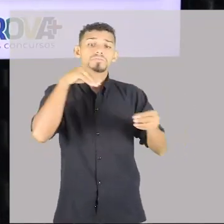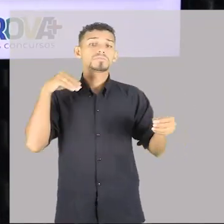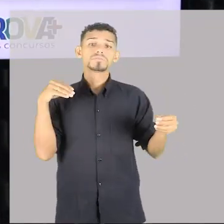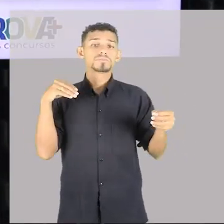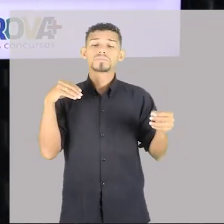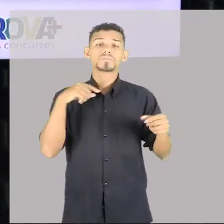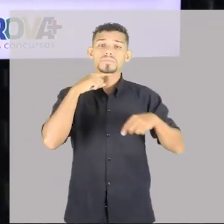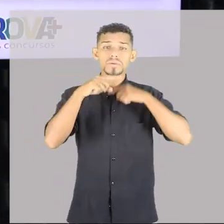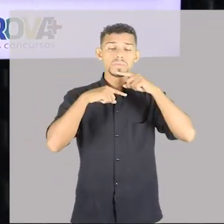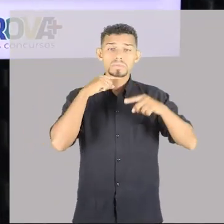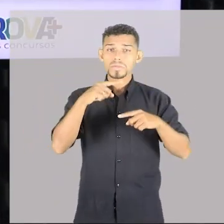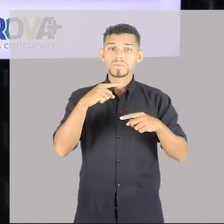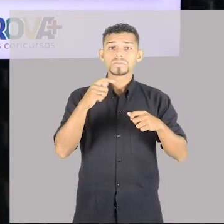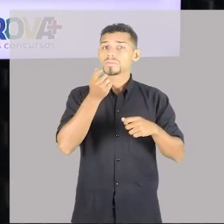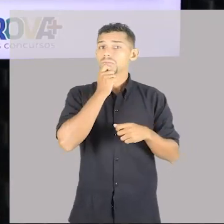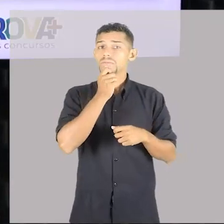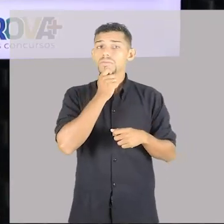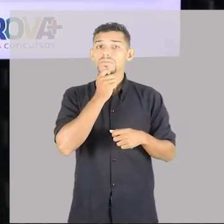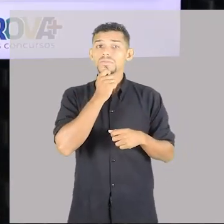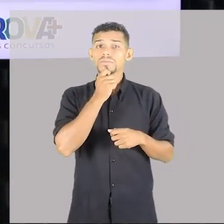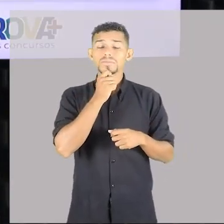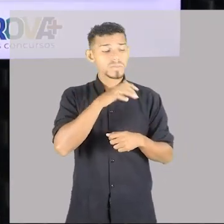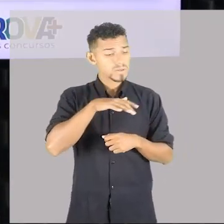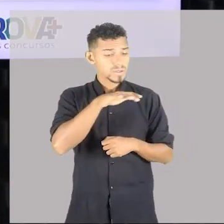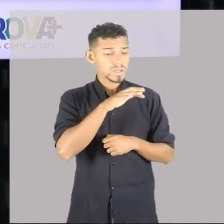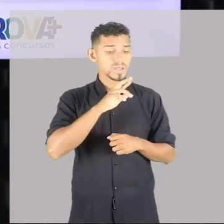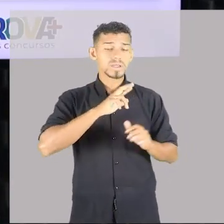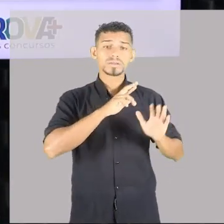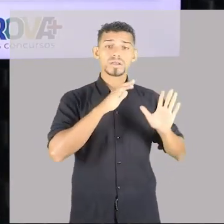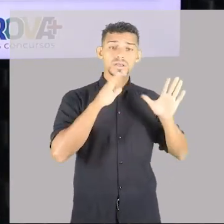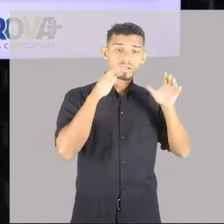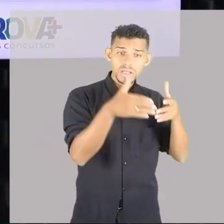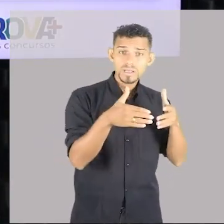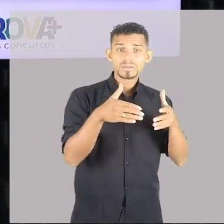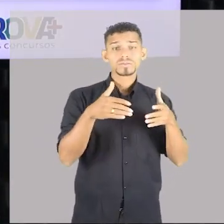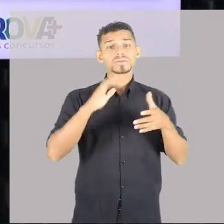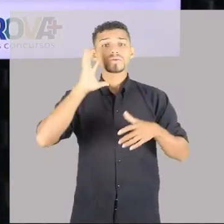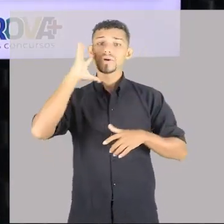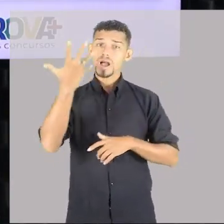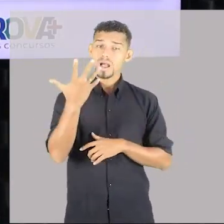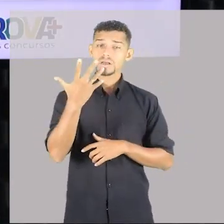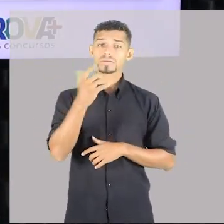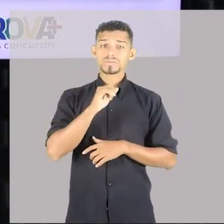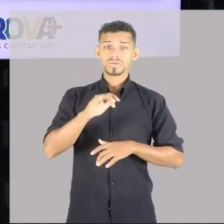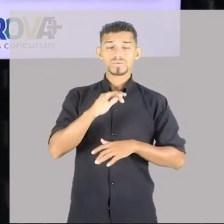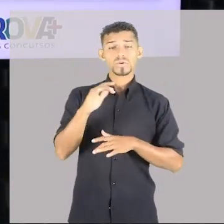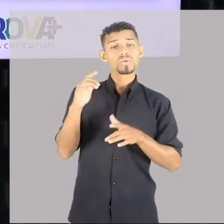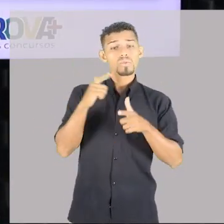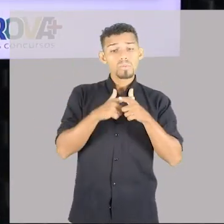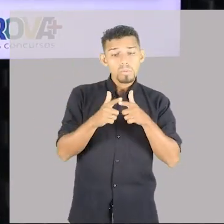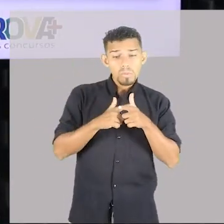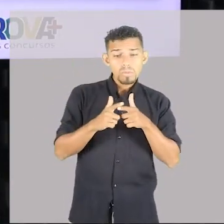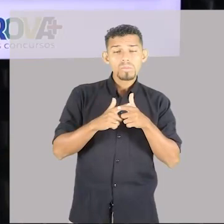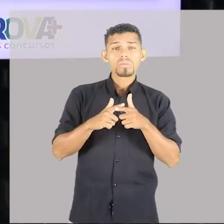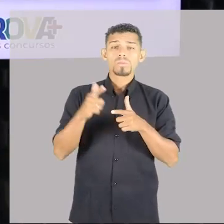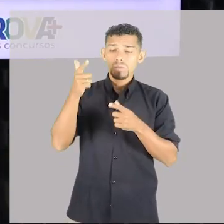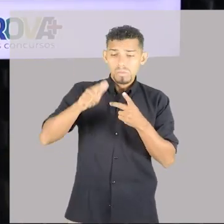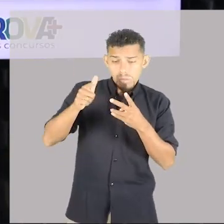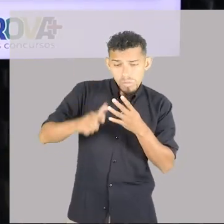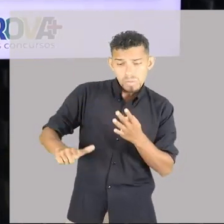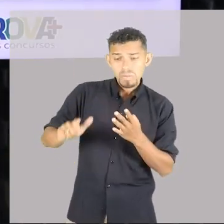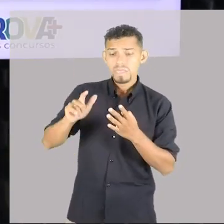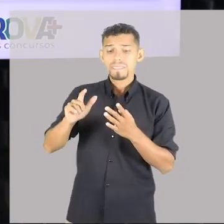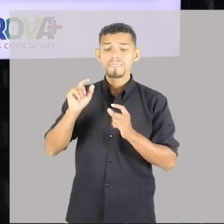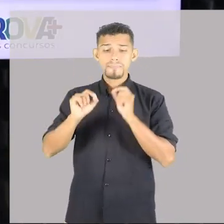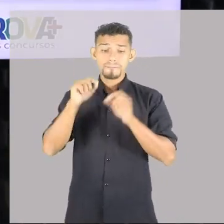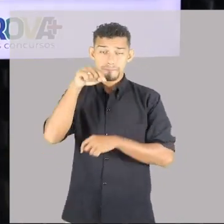suficientemente adequado para a resolução da lide, para a resolução do caso, para a resolução do conflito. Isso também se repete